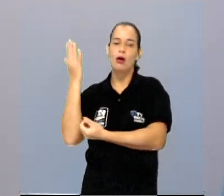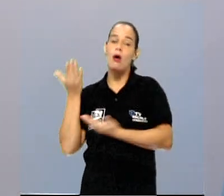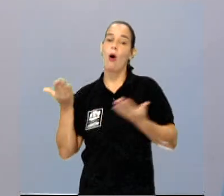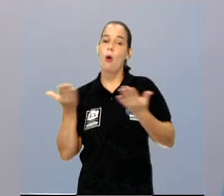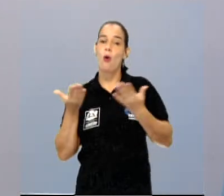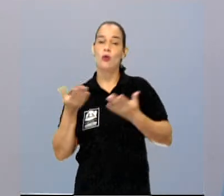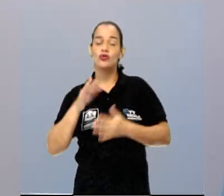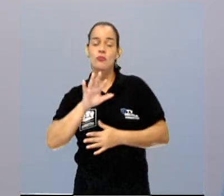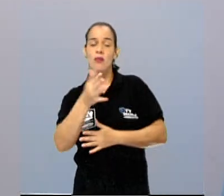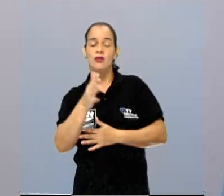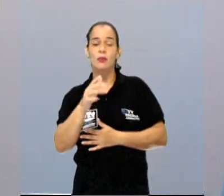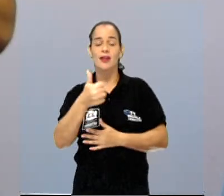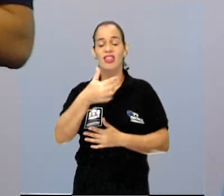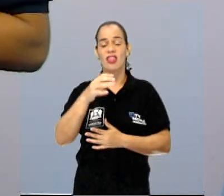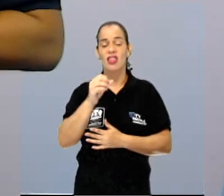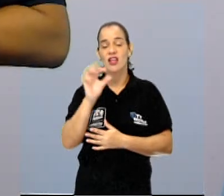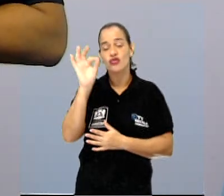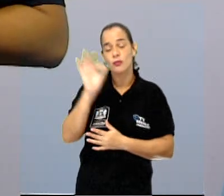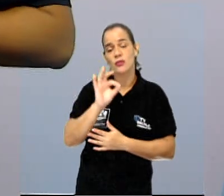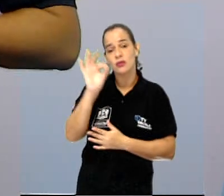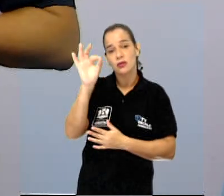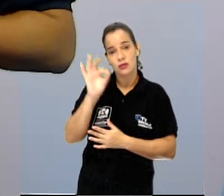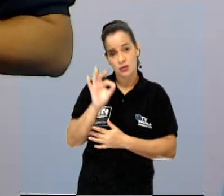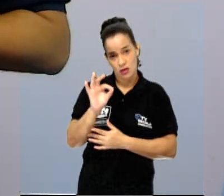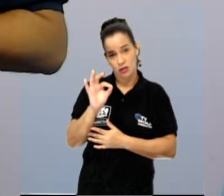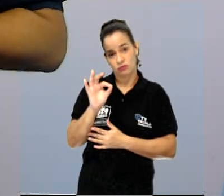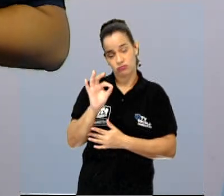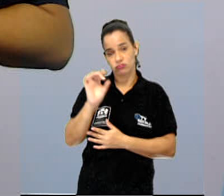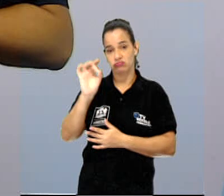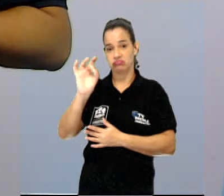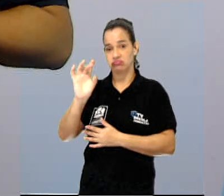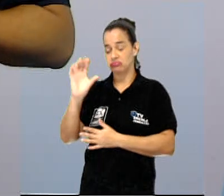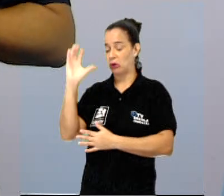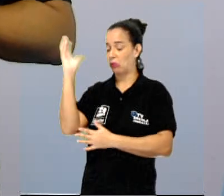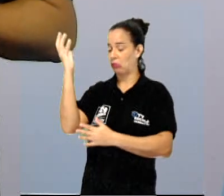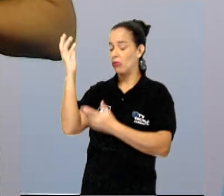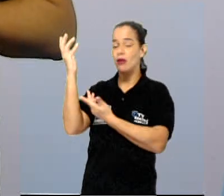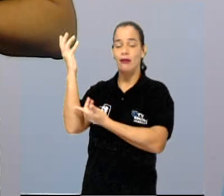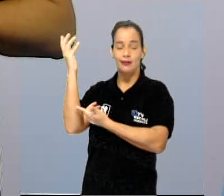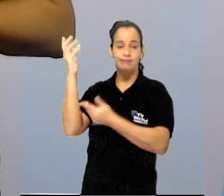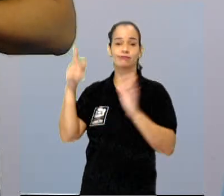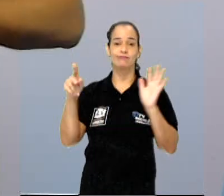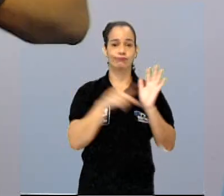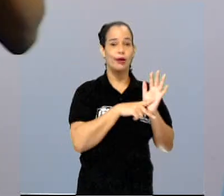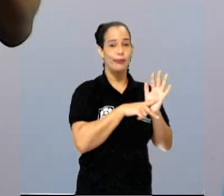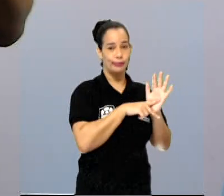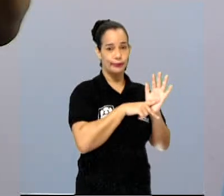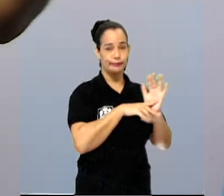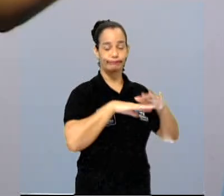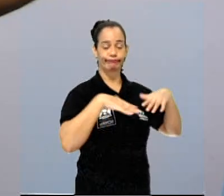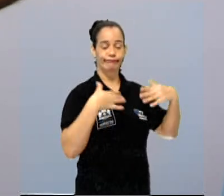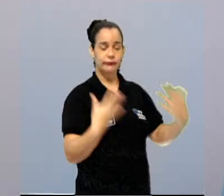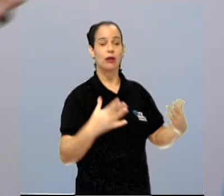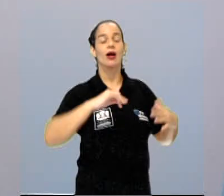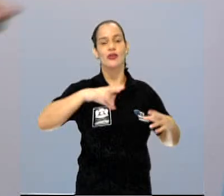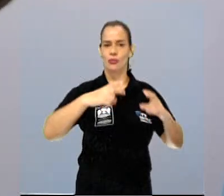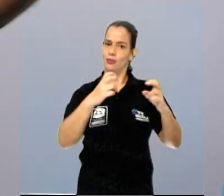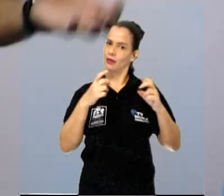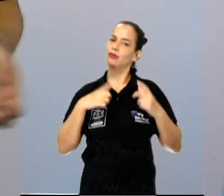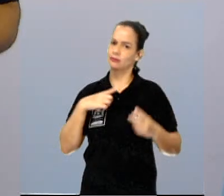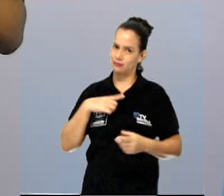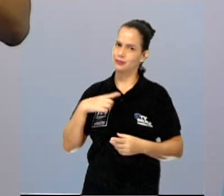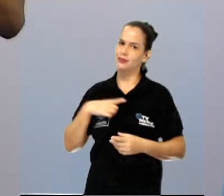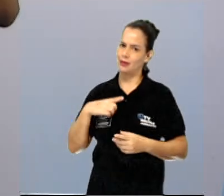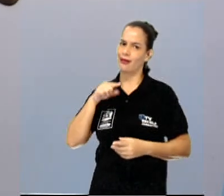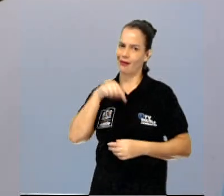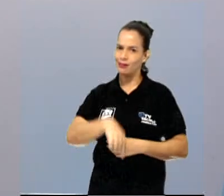de 10% apenas da vegetação original. Pois é, gente. Jaboatão tem algumas áreas de Mata Atlântica e